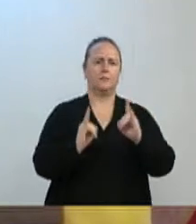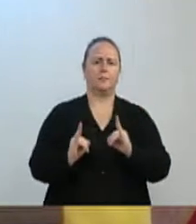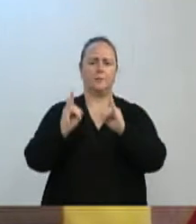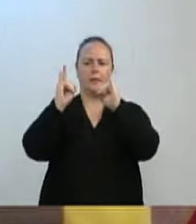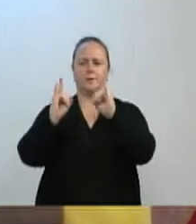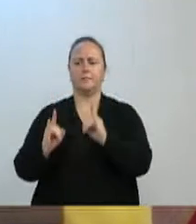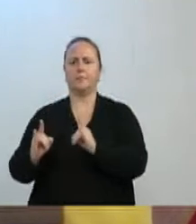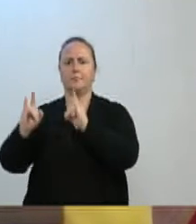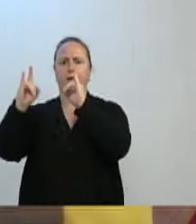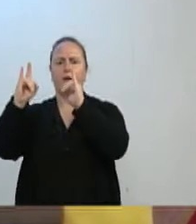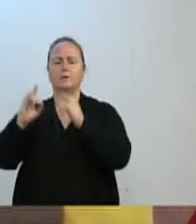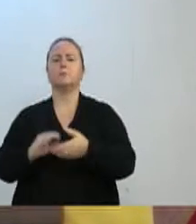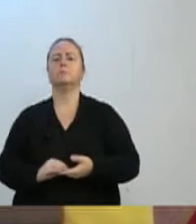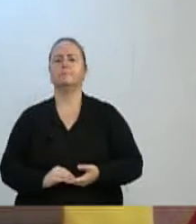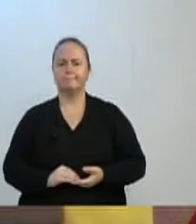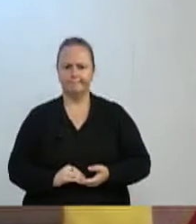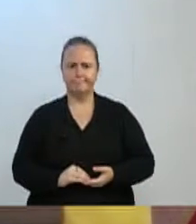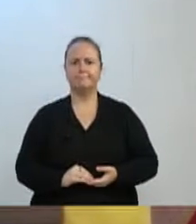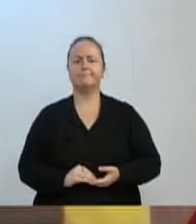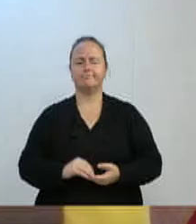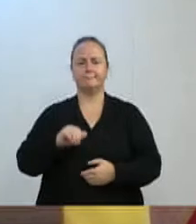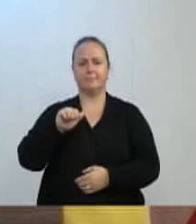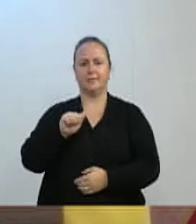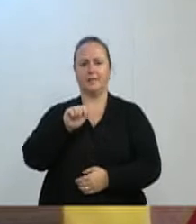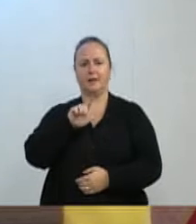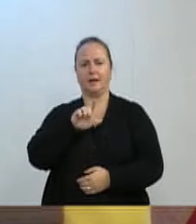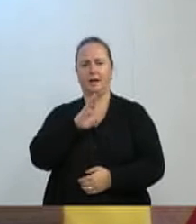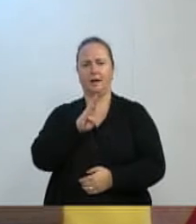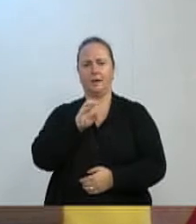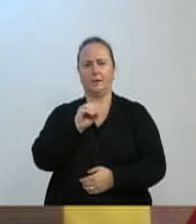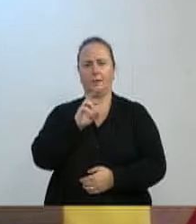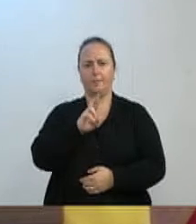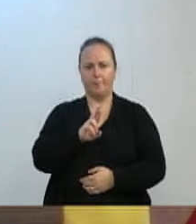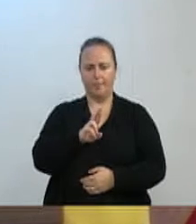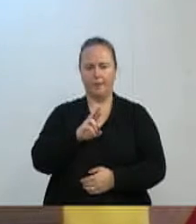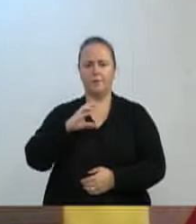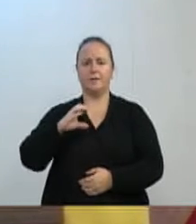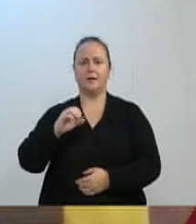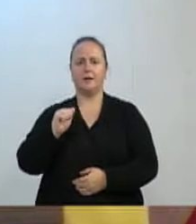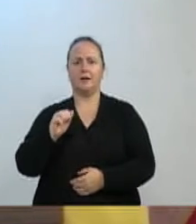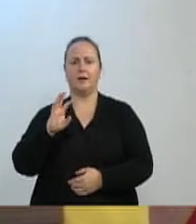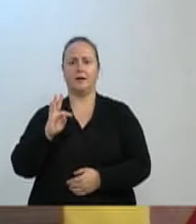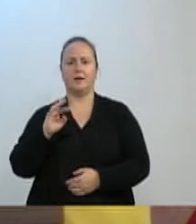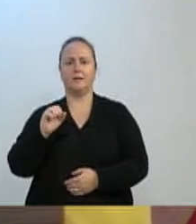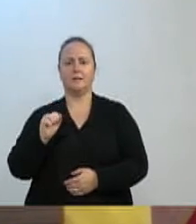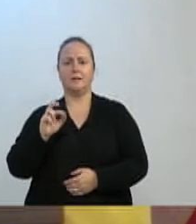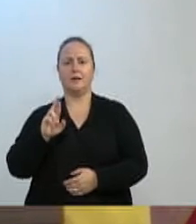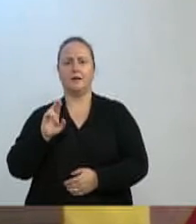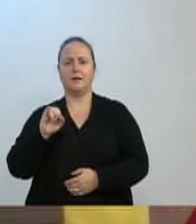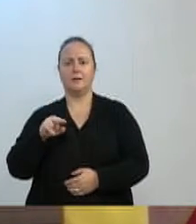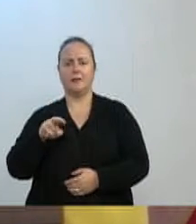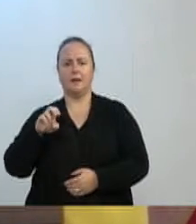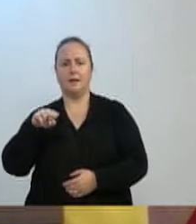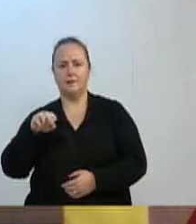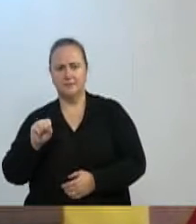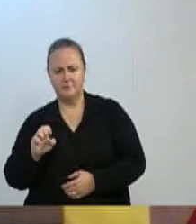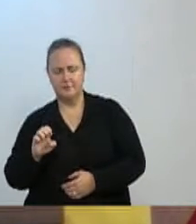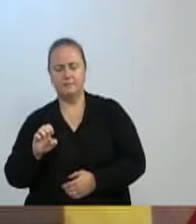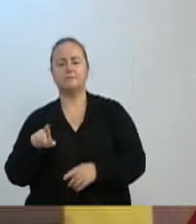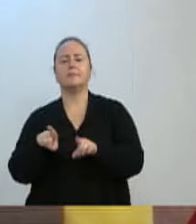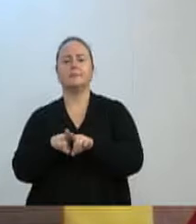O prédio O Albor, o Edifício Catarinense e o Visconde de Mauá.